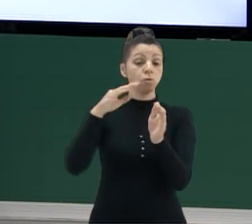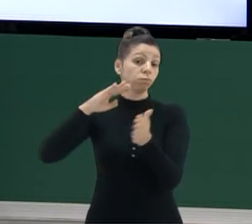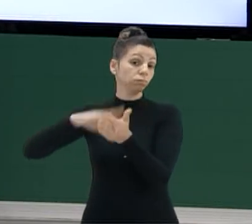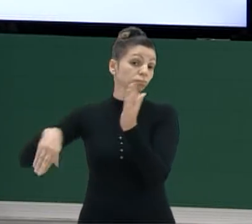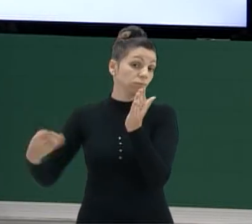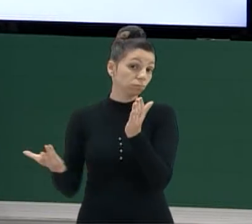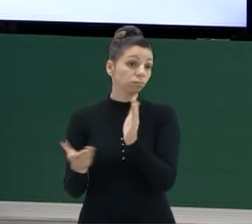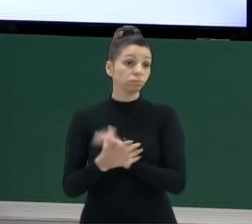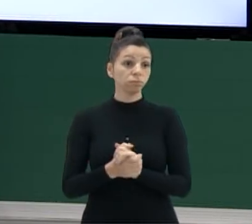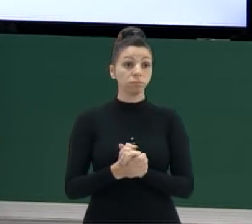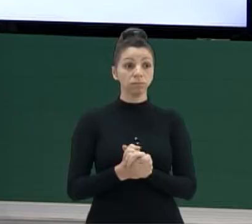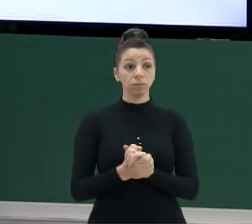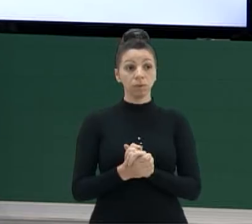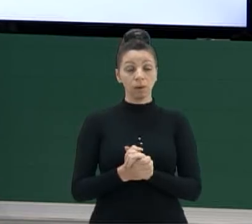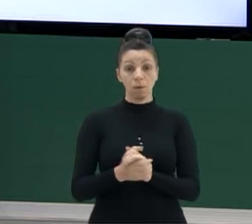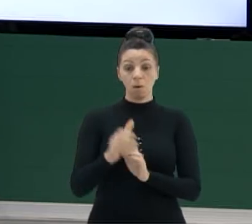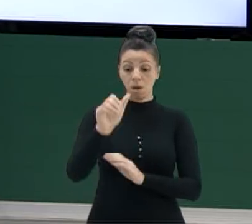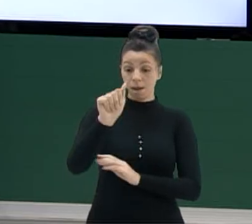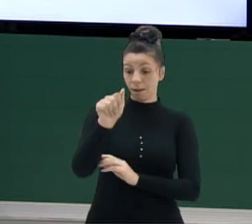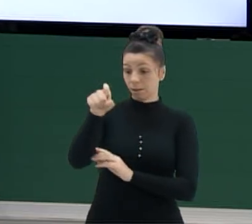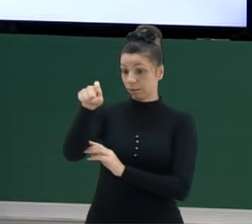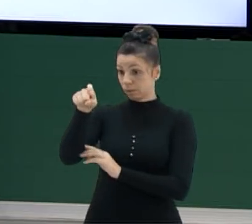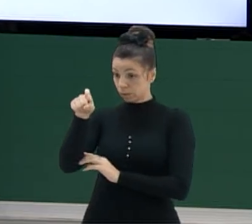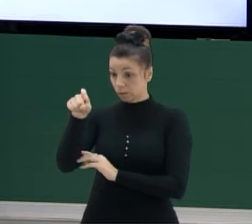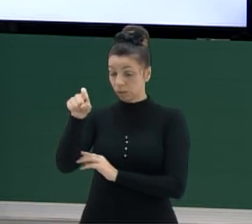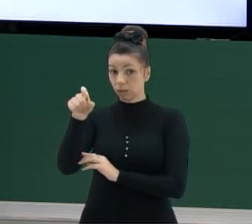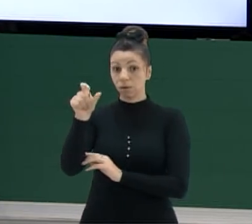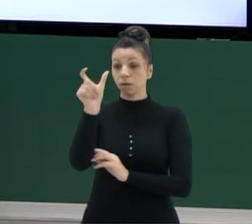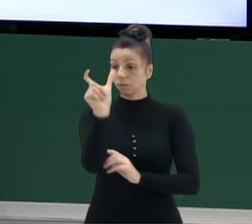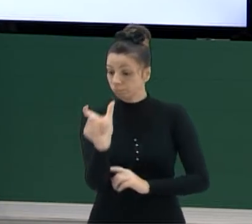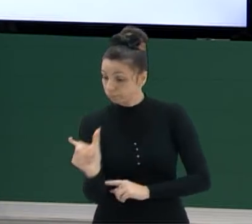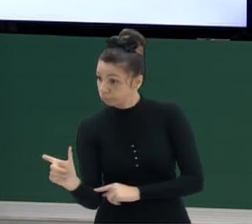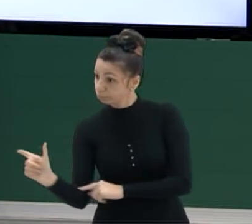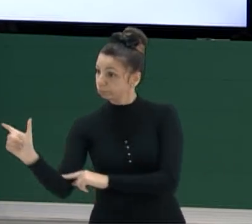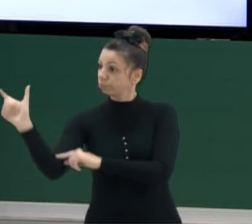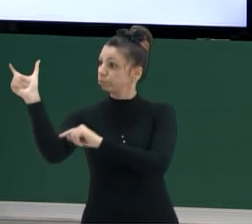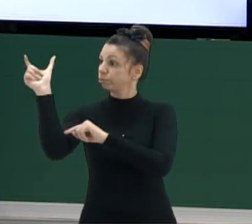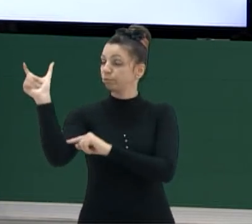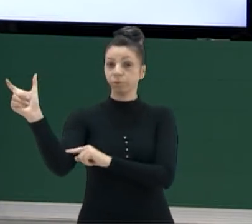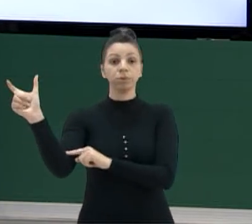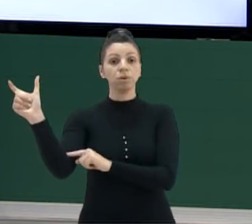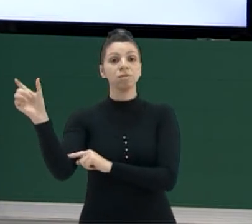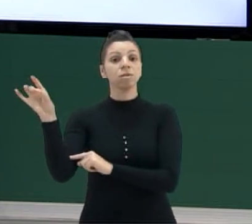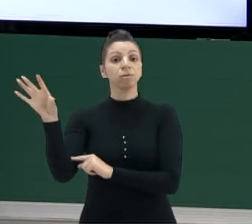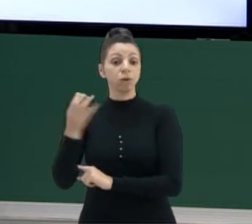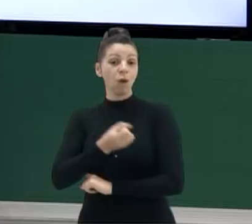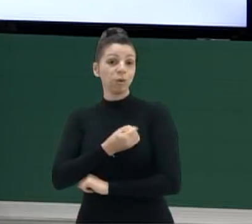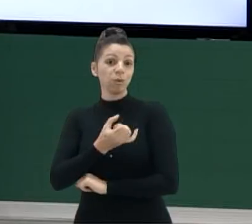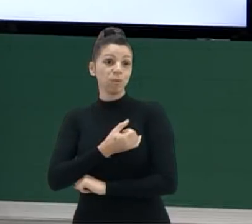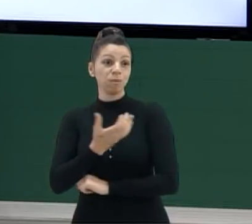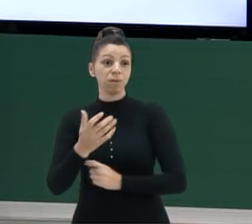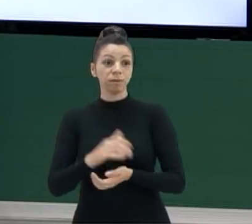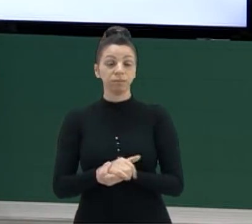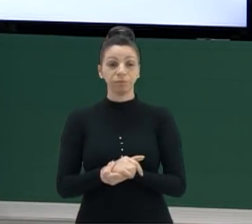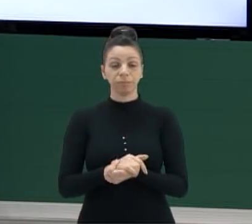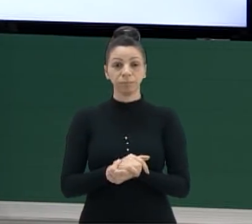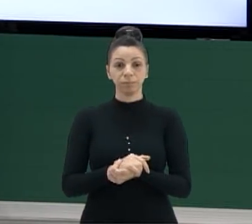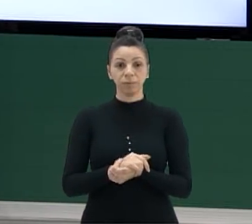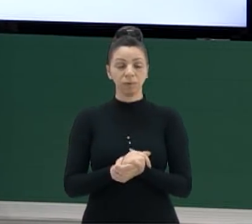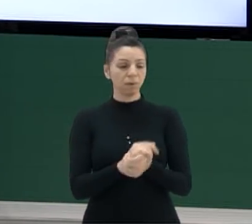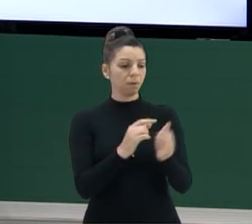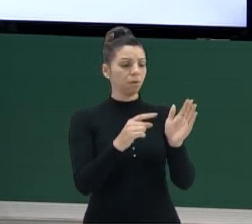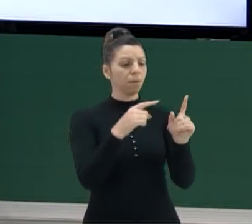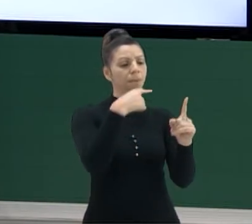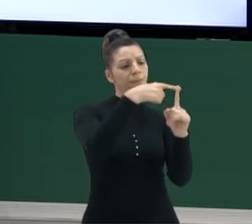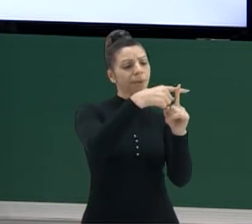ax e ax. Repete a letra e trabalha com a parte numeral. Olha aqui, mais 5 com